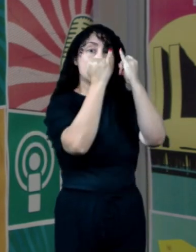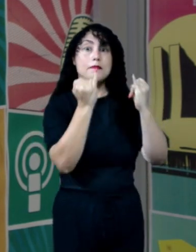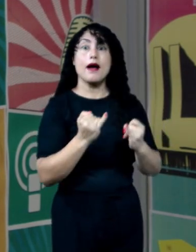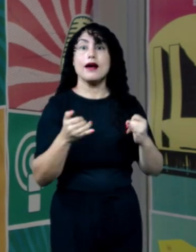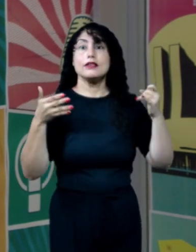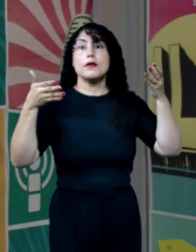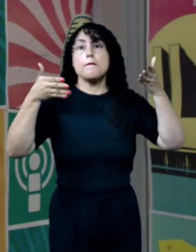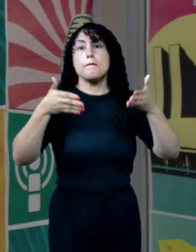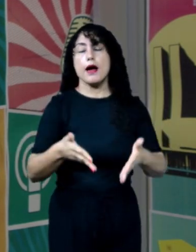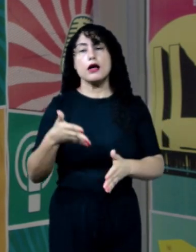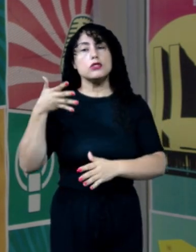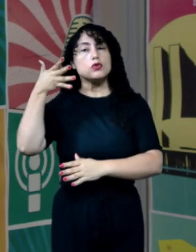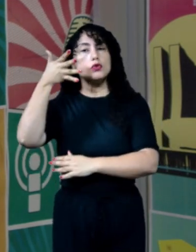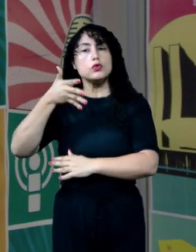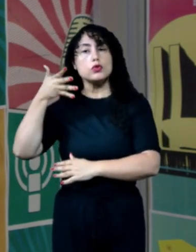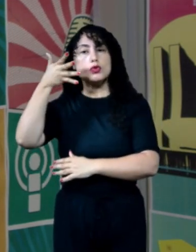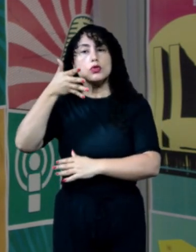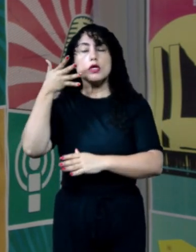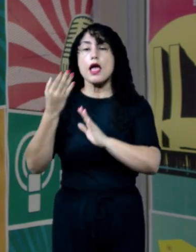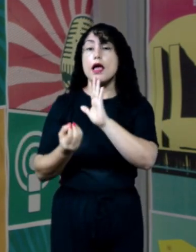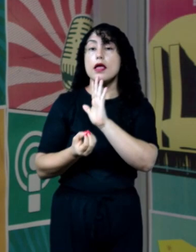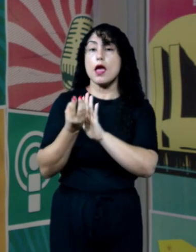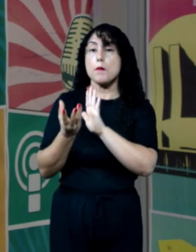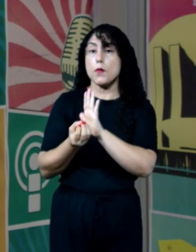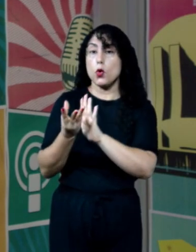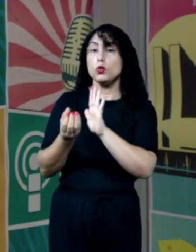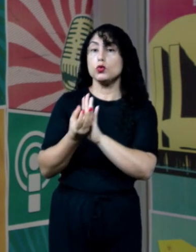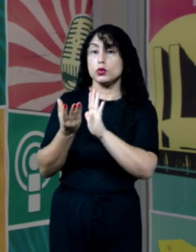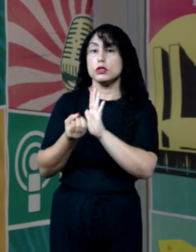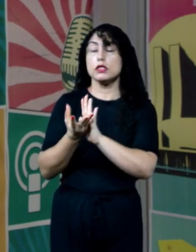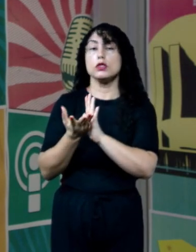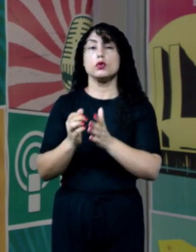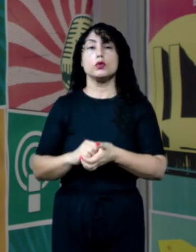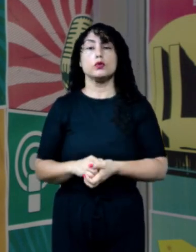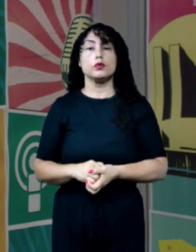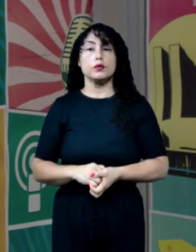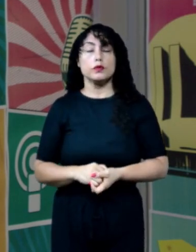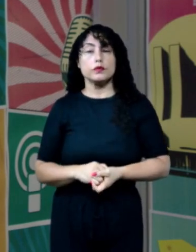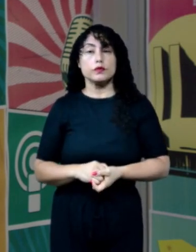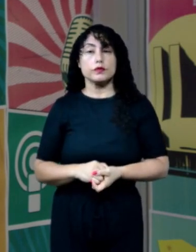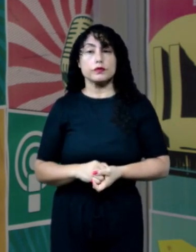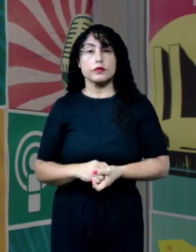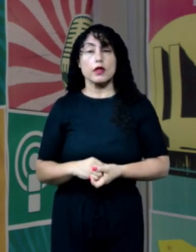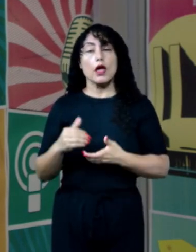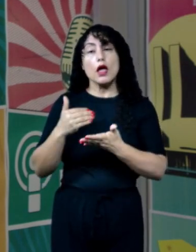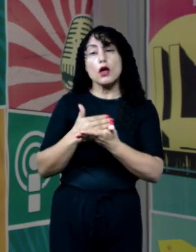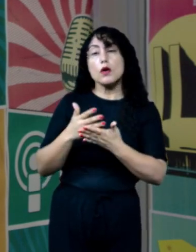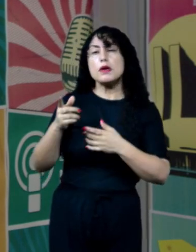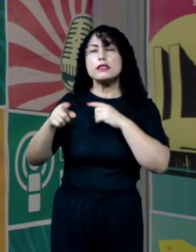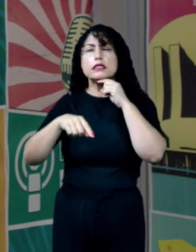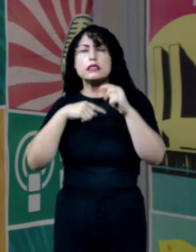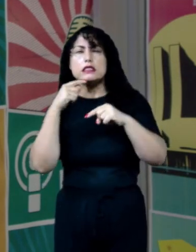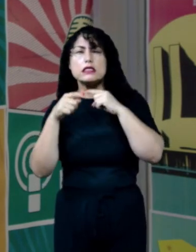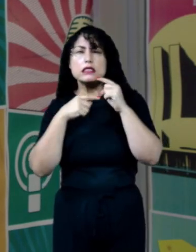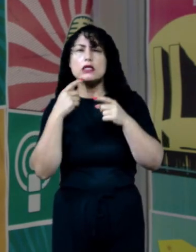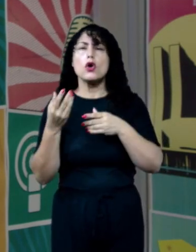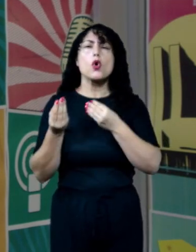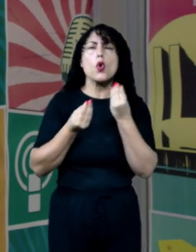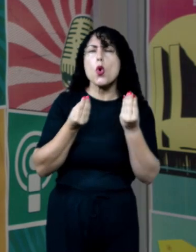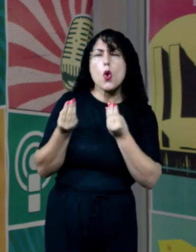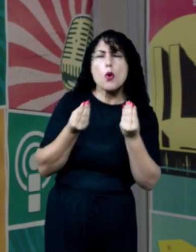parte de um discurso e que ele é produzido. Entendeu? Então, assim, e aí começar a se questionar sobre como foi